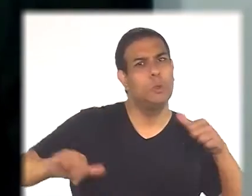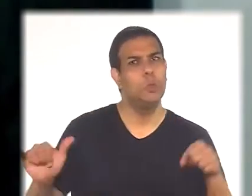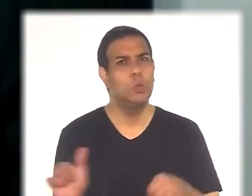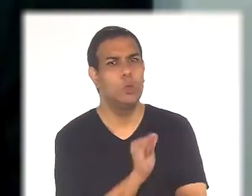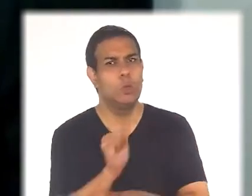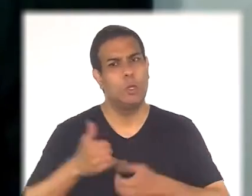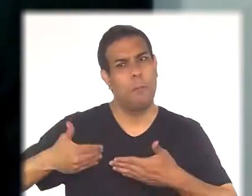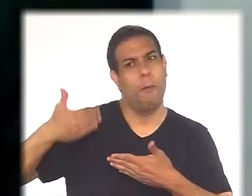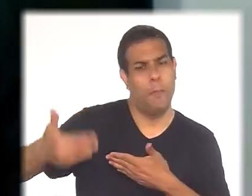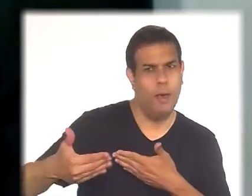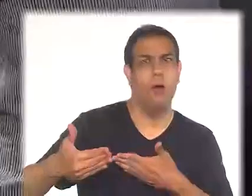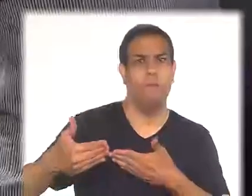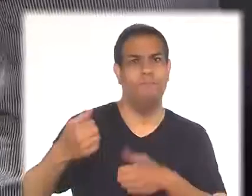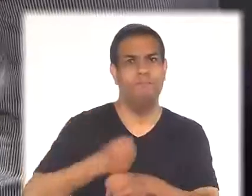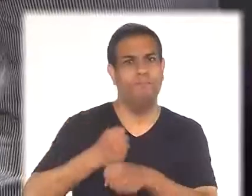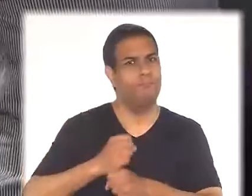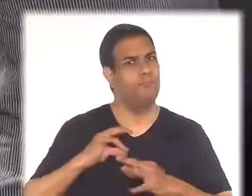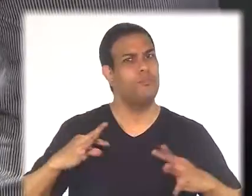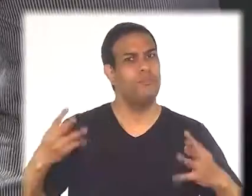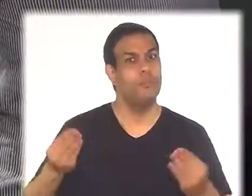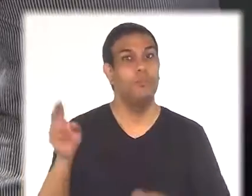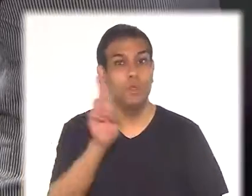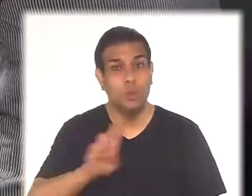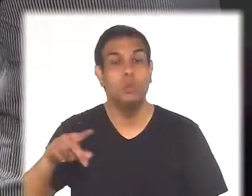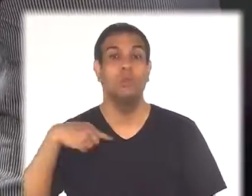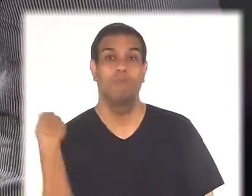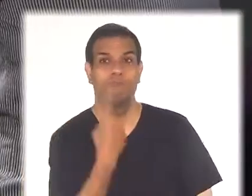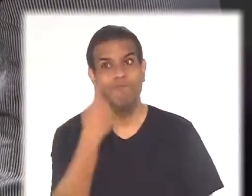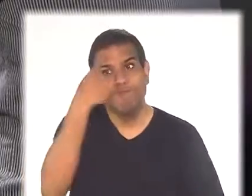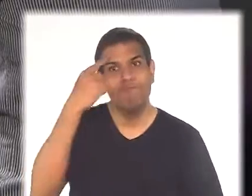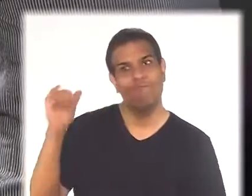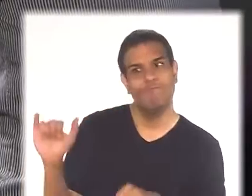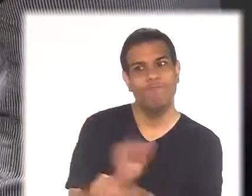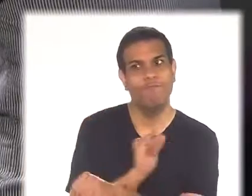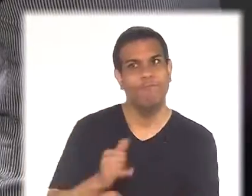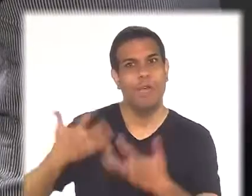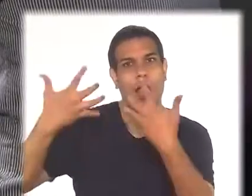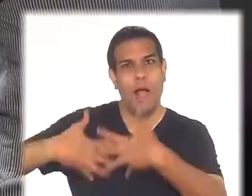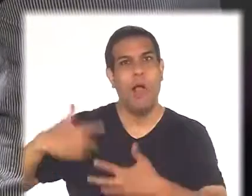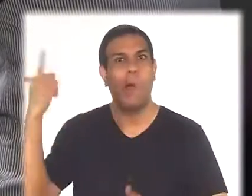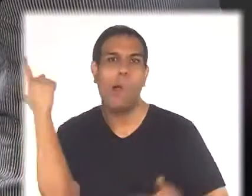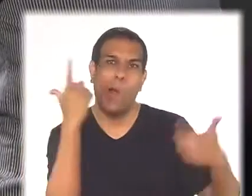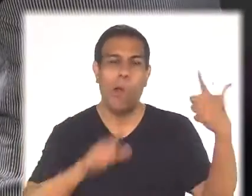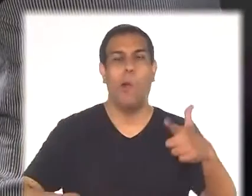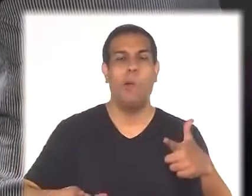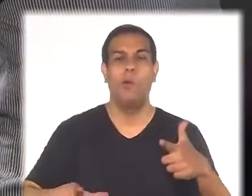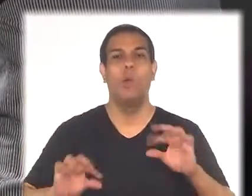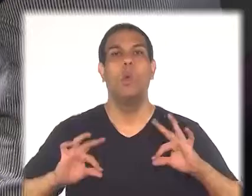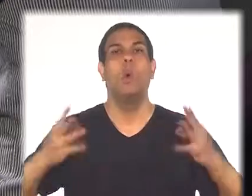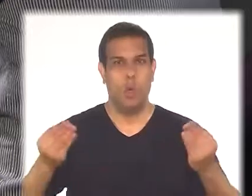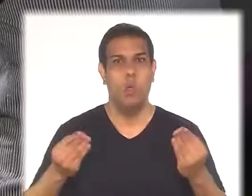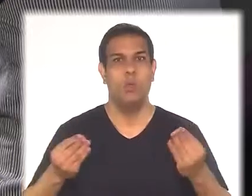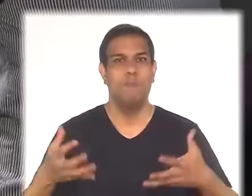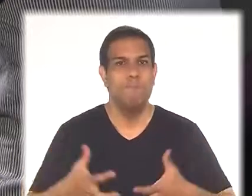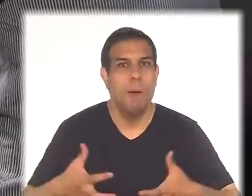essa utilização durante o ano. Então, é importante que sejam utilizadas estratégias que vão,